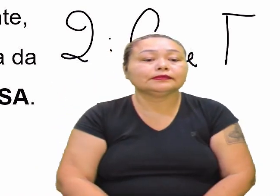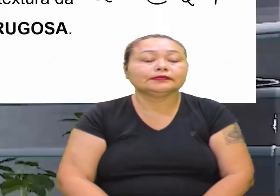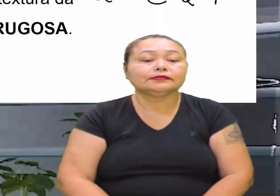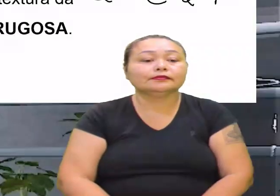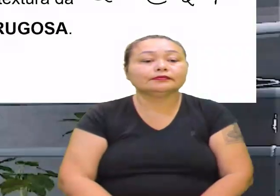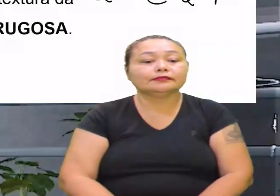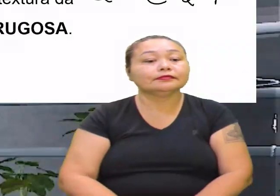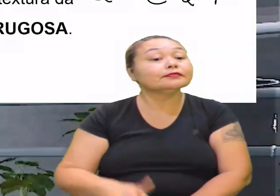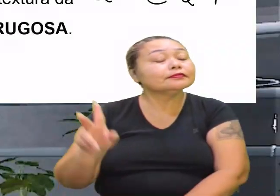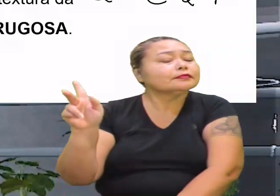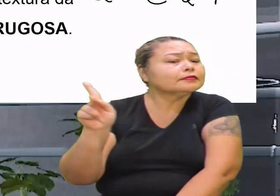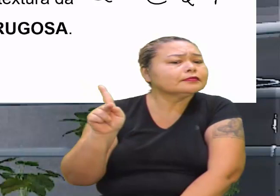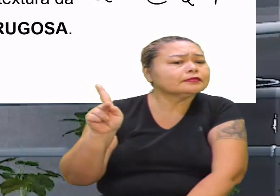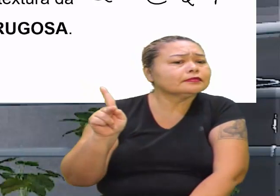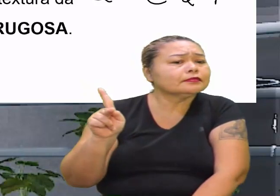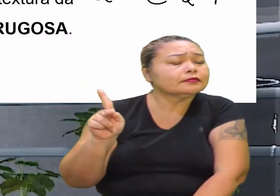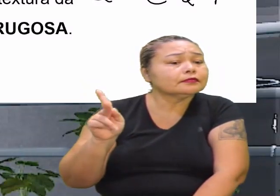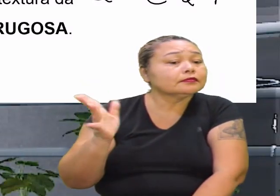Professor,